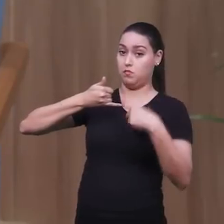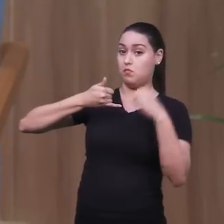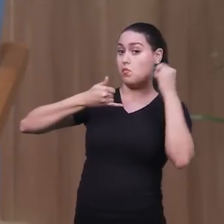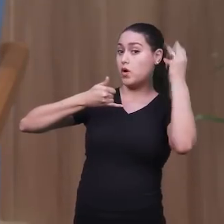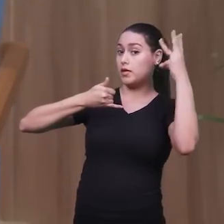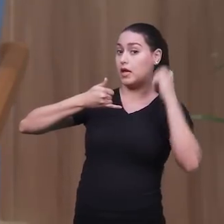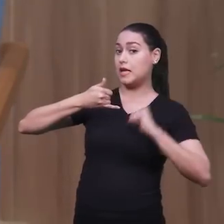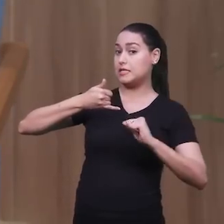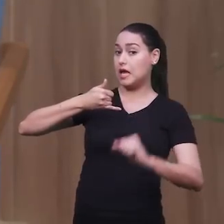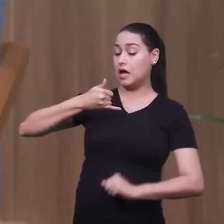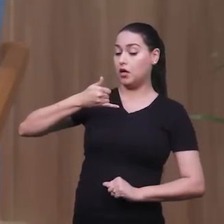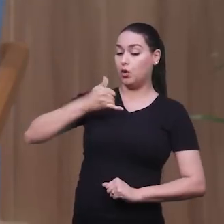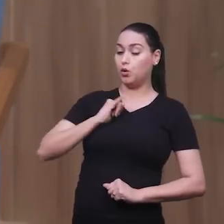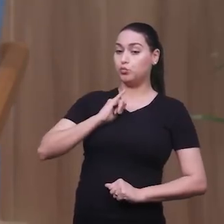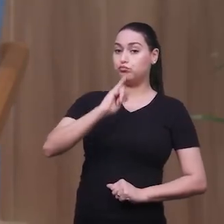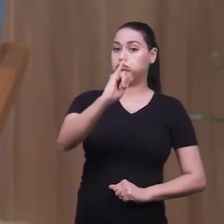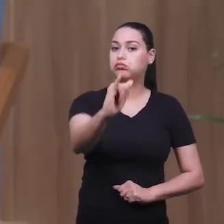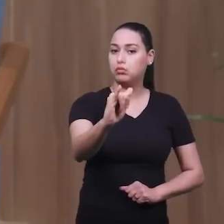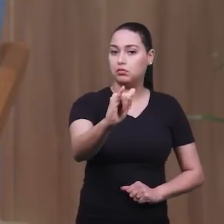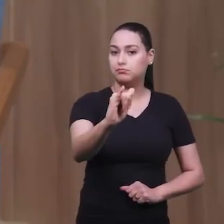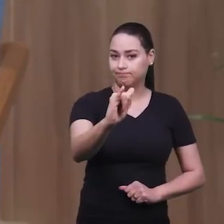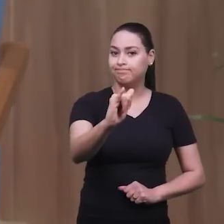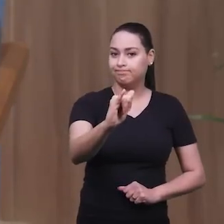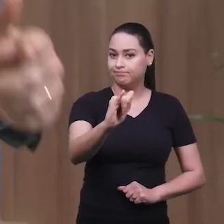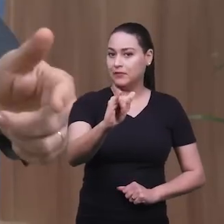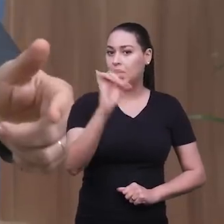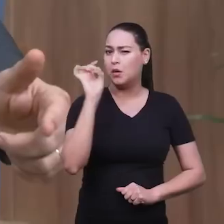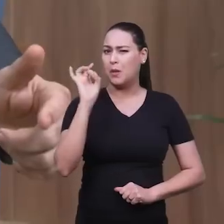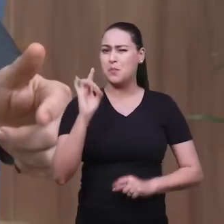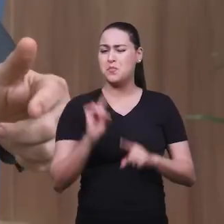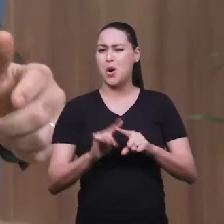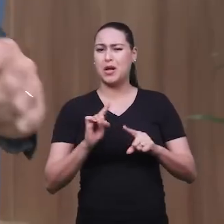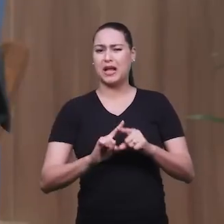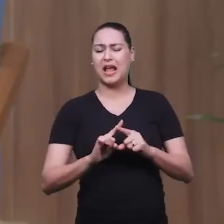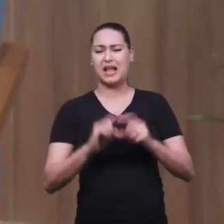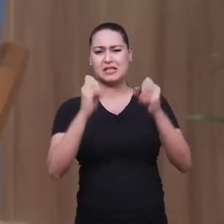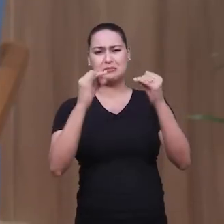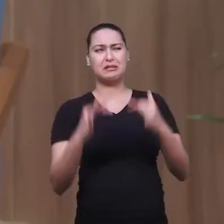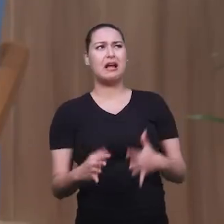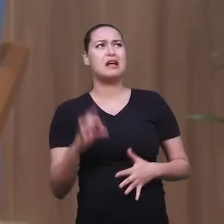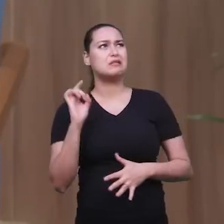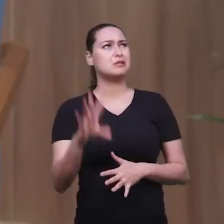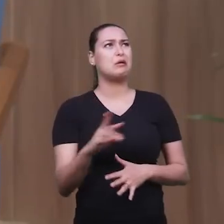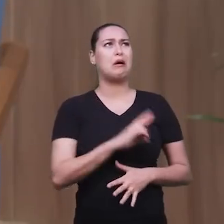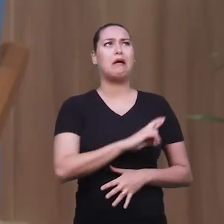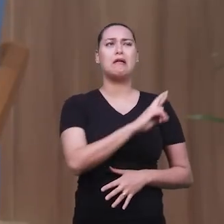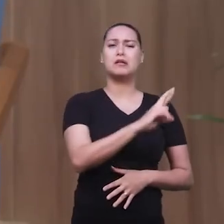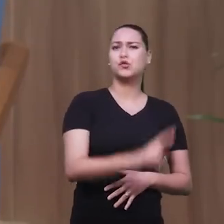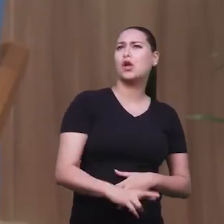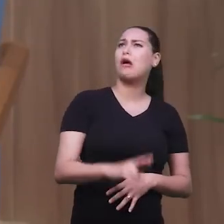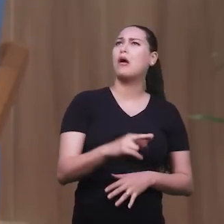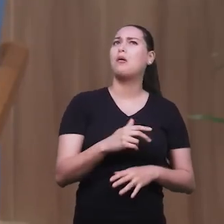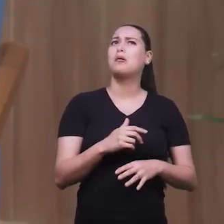Espírito Santo, a gente não está falando simplesmente de uma religião que tem as suas